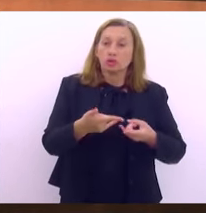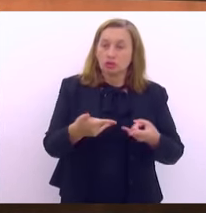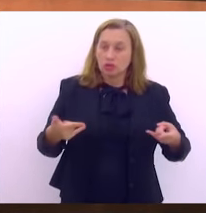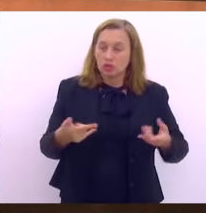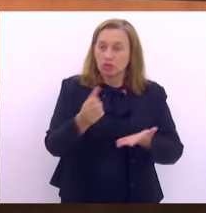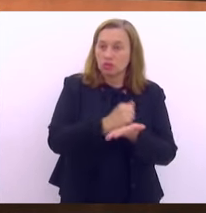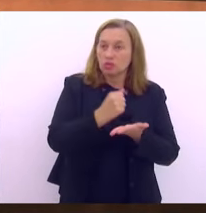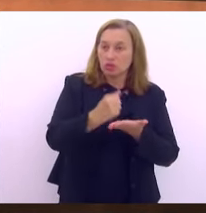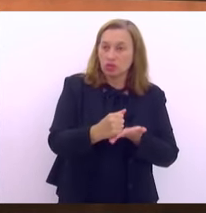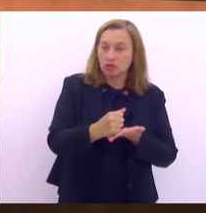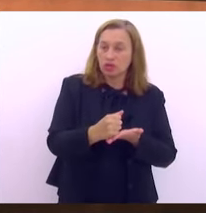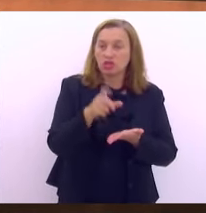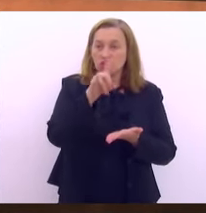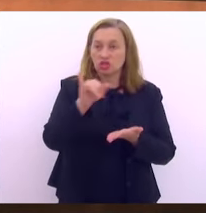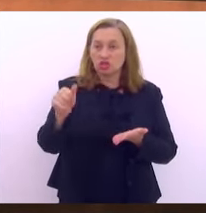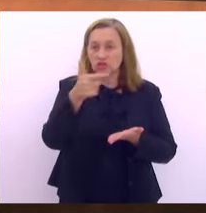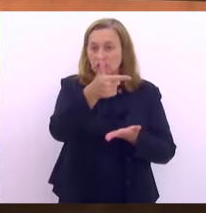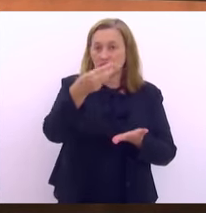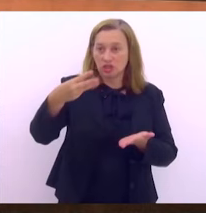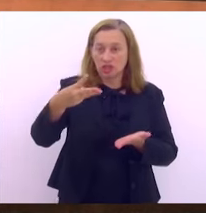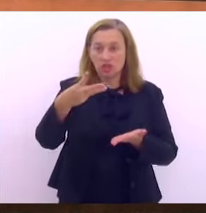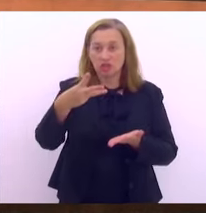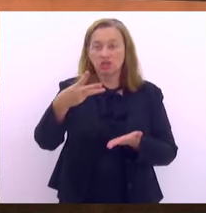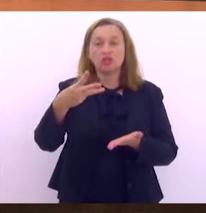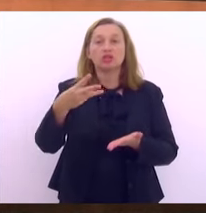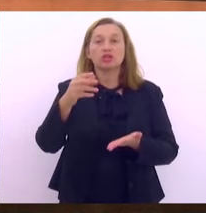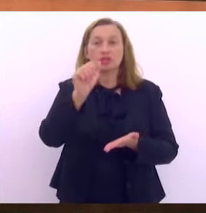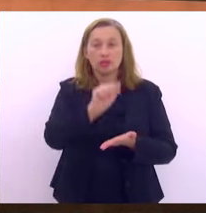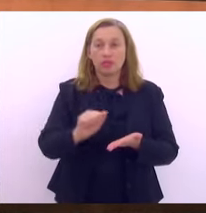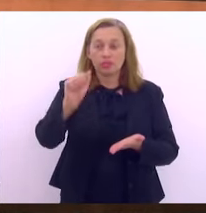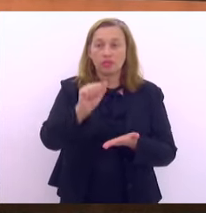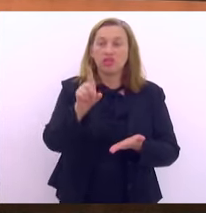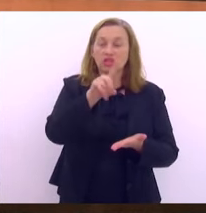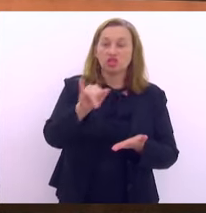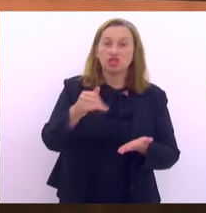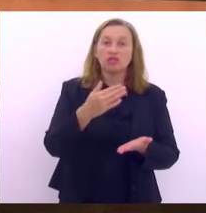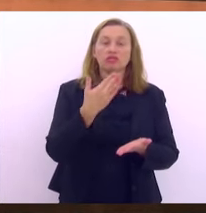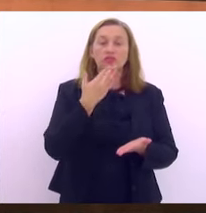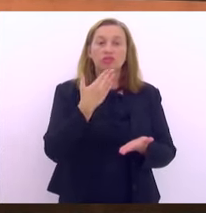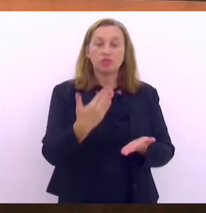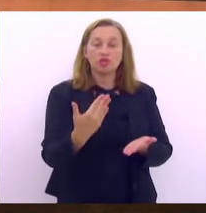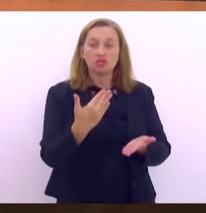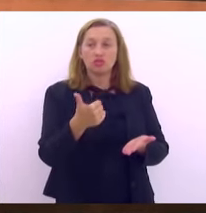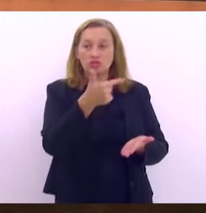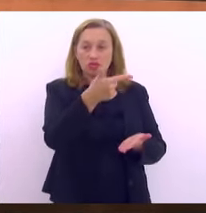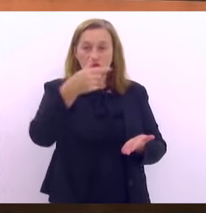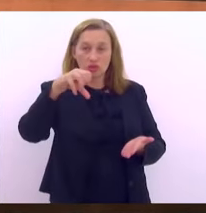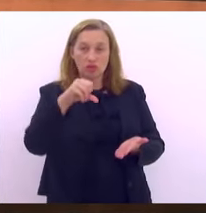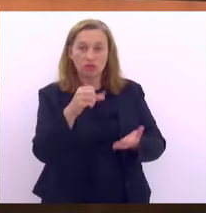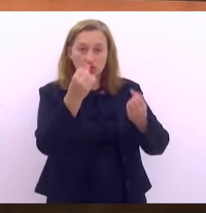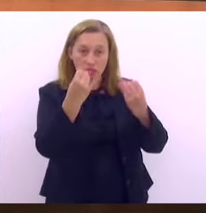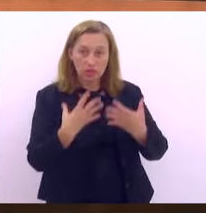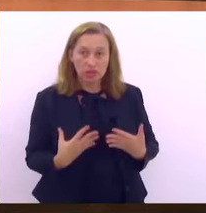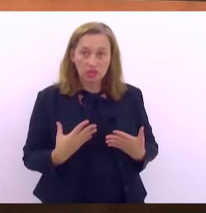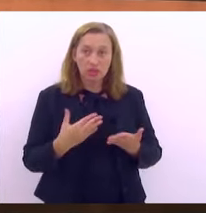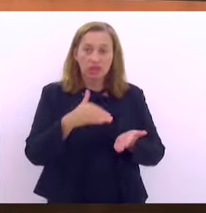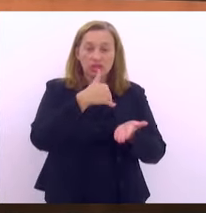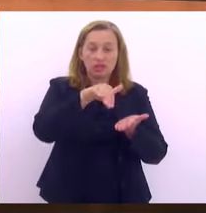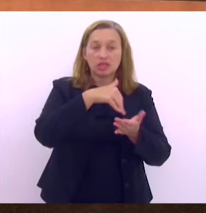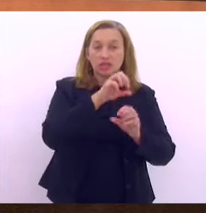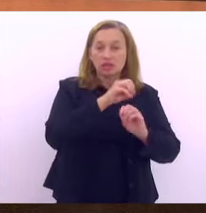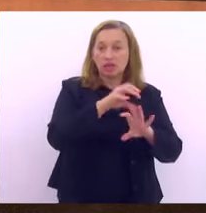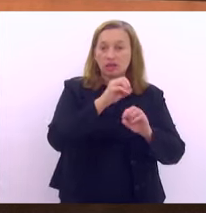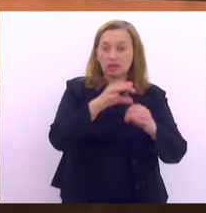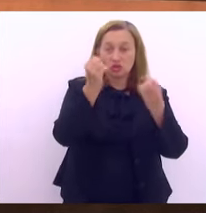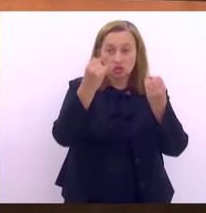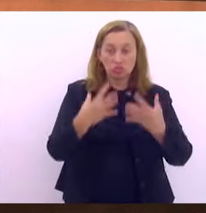saído publicado no dia 23 de agosto. No dia 29, a gente pediu esclarecimentos à SEDUC. A SEDUC não nos deu esclarecimentos.